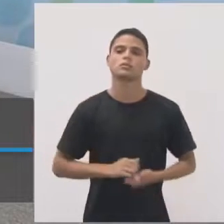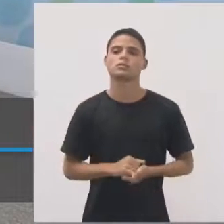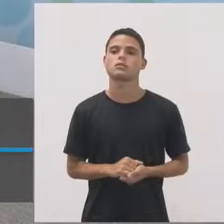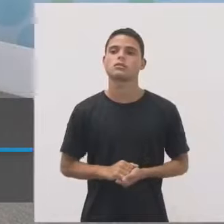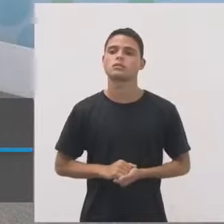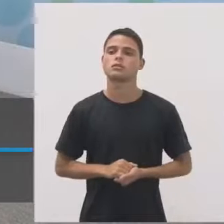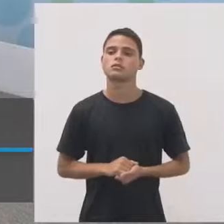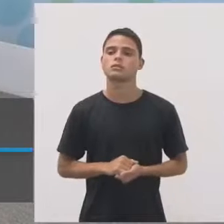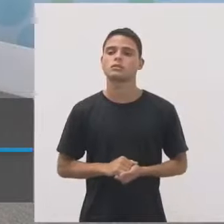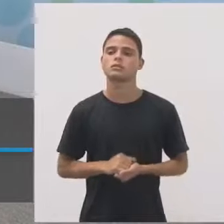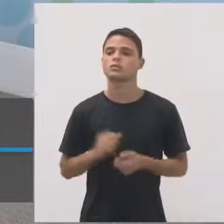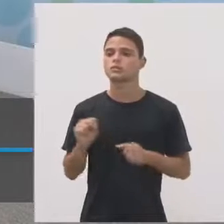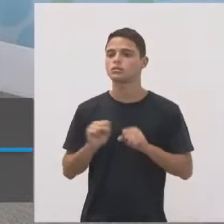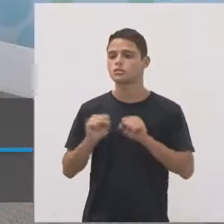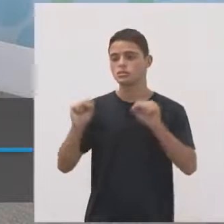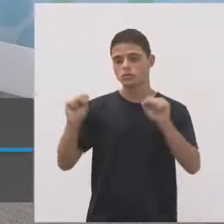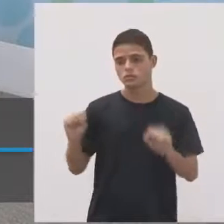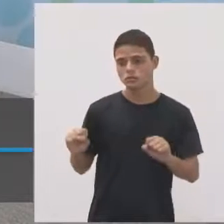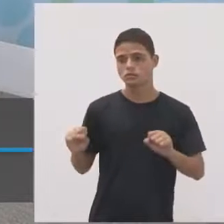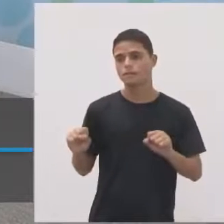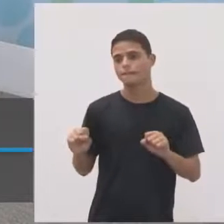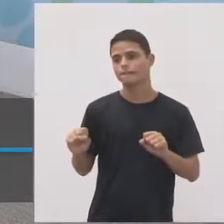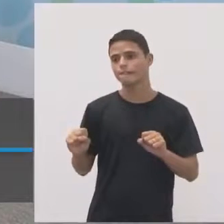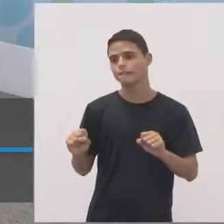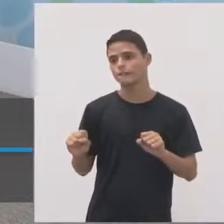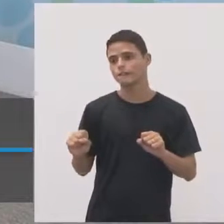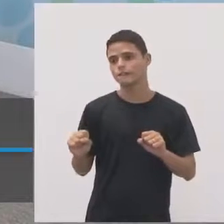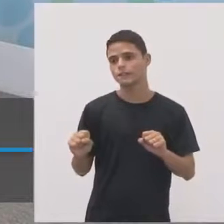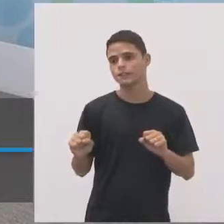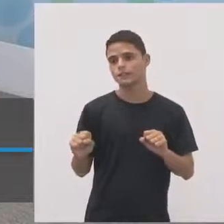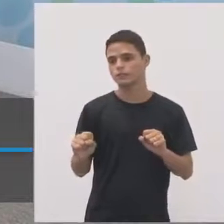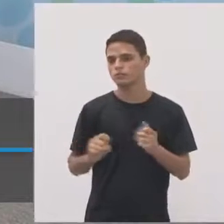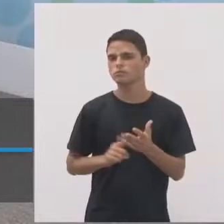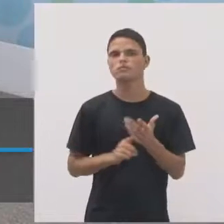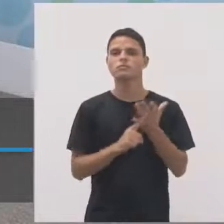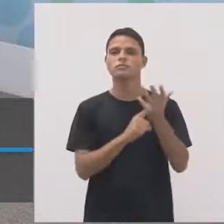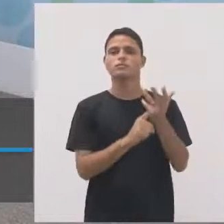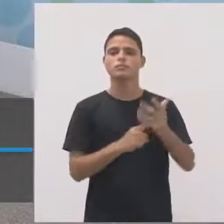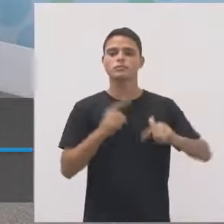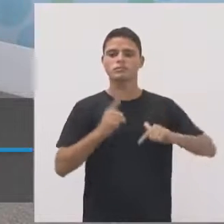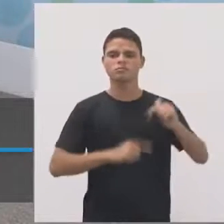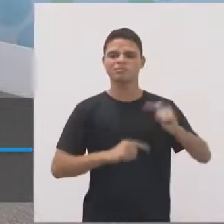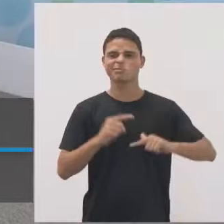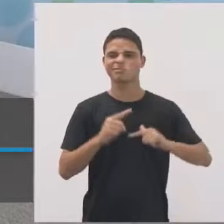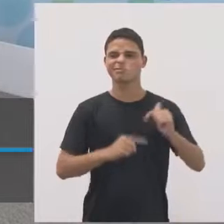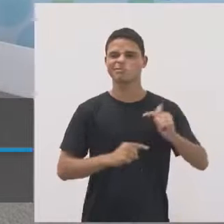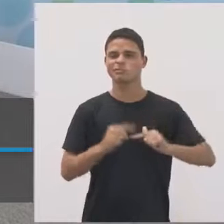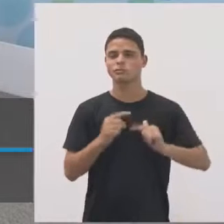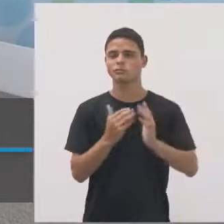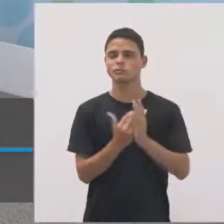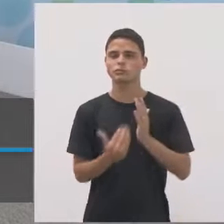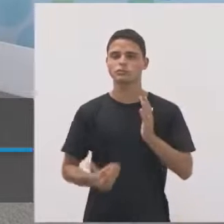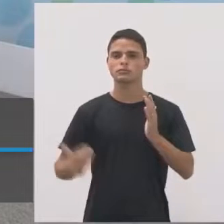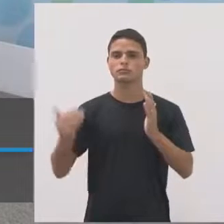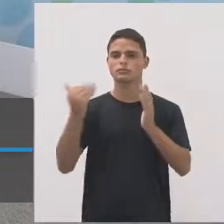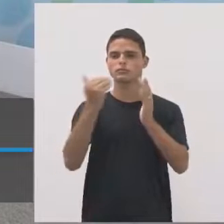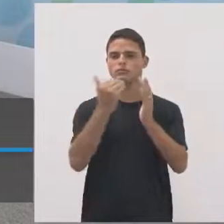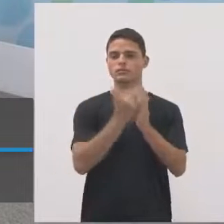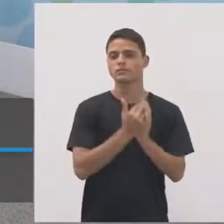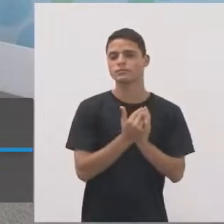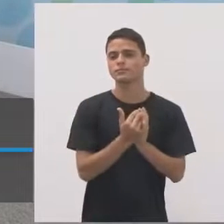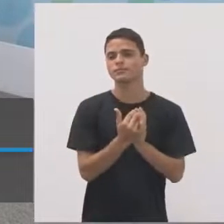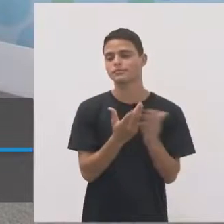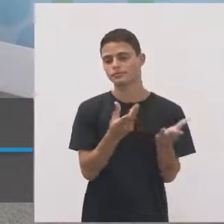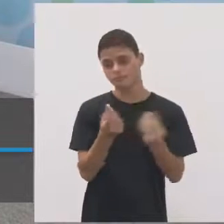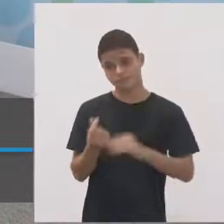ele é um sistema, né? É uns equipamentos poucos mais caros do mercado, né? Tem esse diferencial. Você tá sendo um pouco generoso,